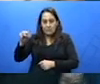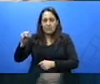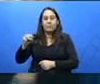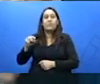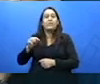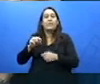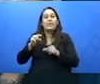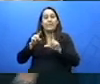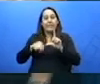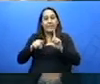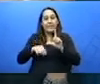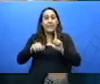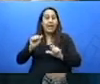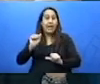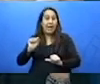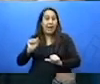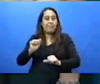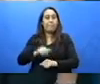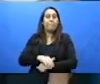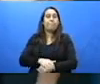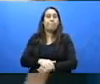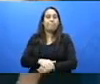A.